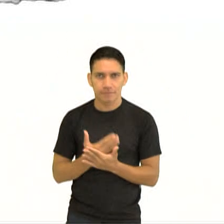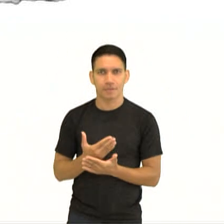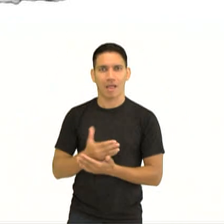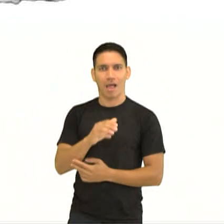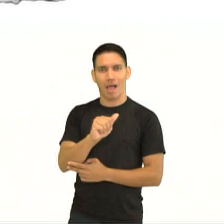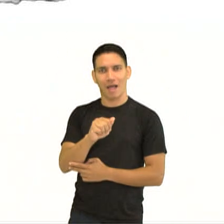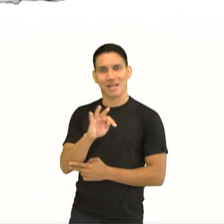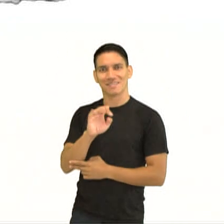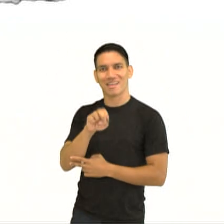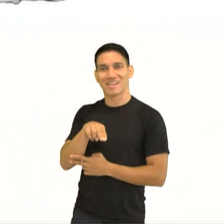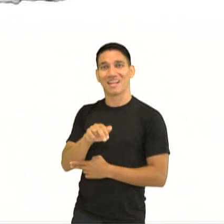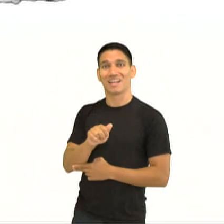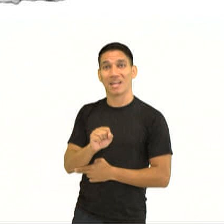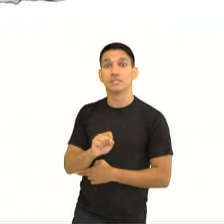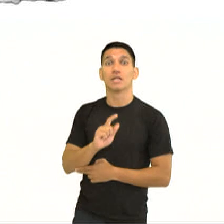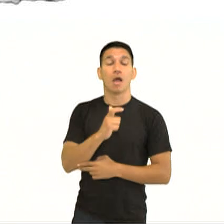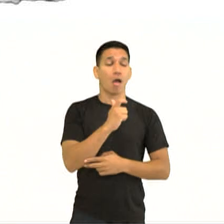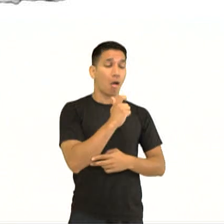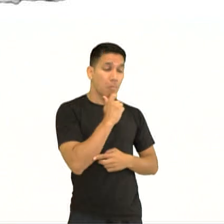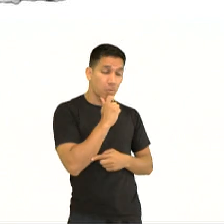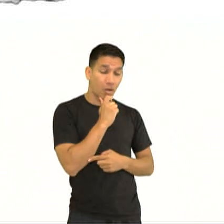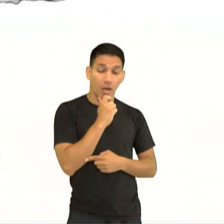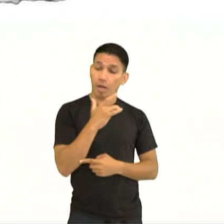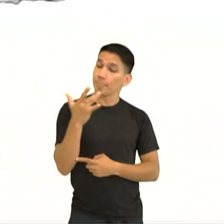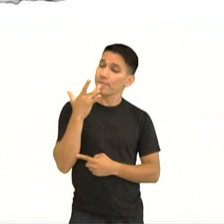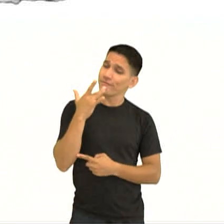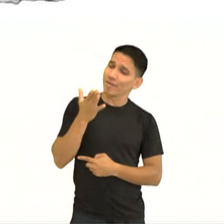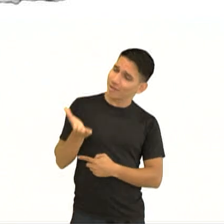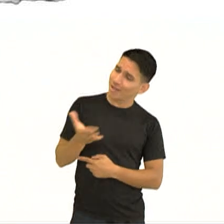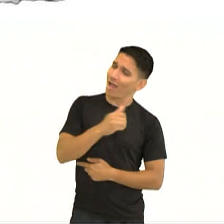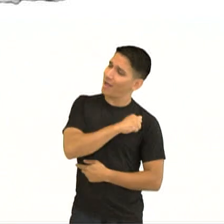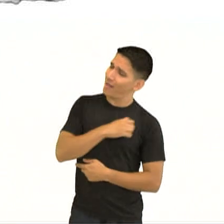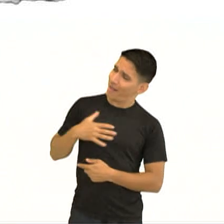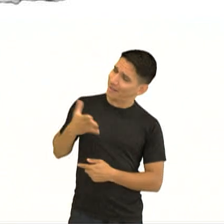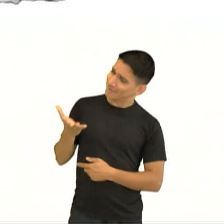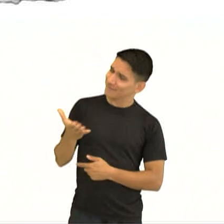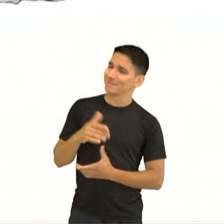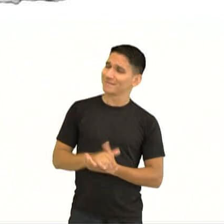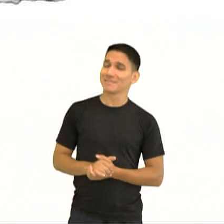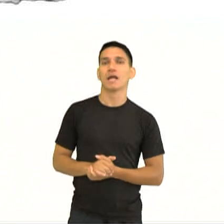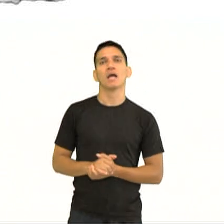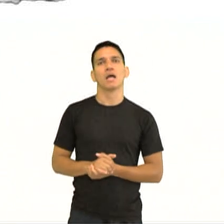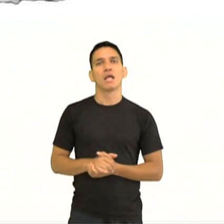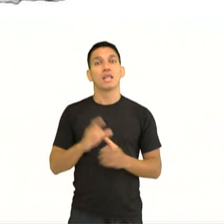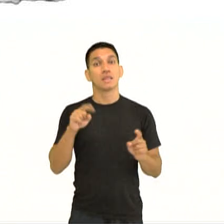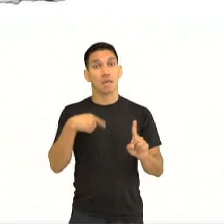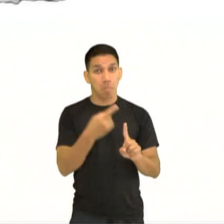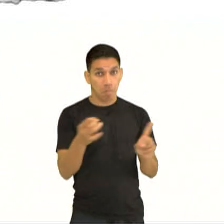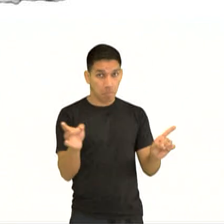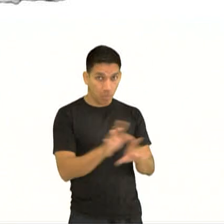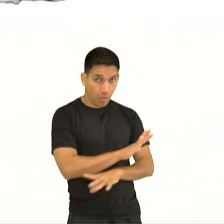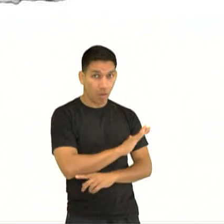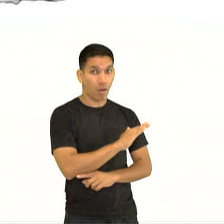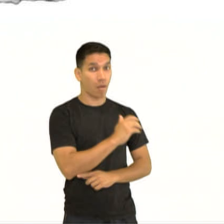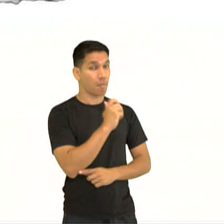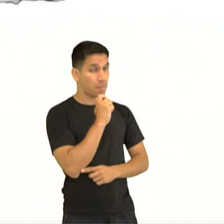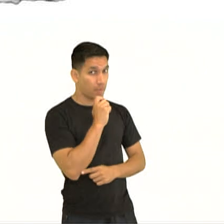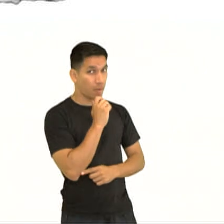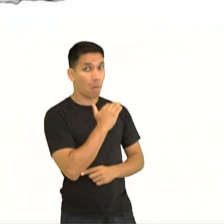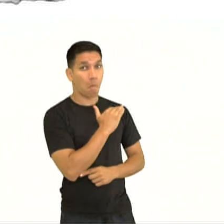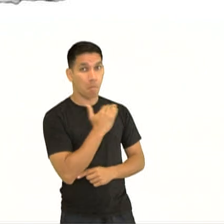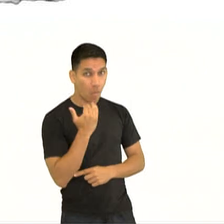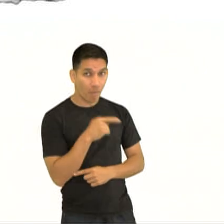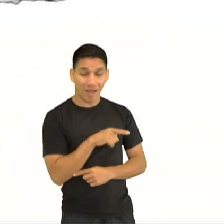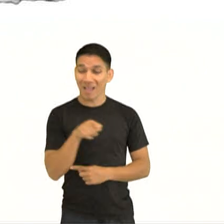Platão, após a morte do mestre, em 347 a.C., Aristóteles considerava-se o seu